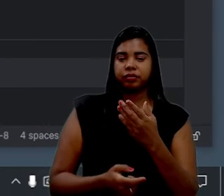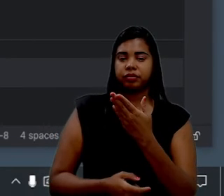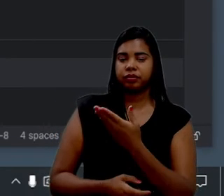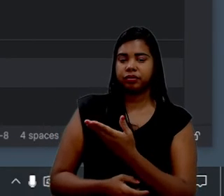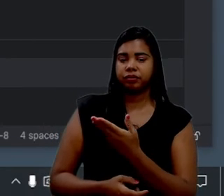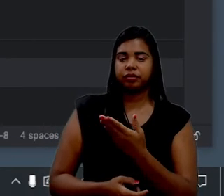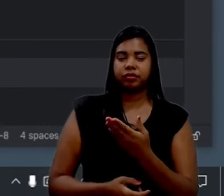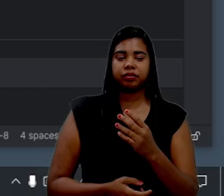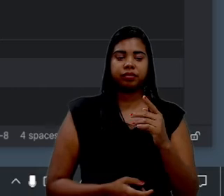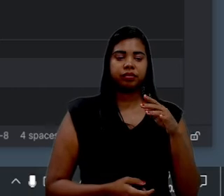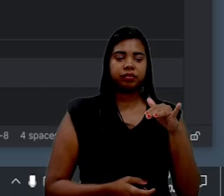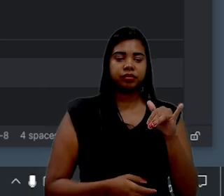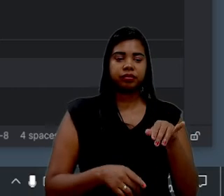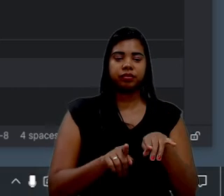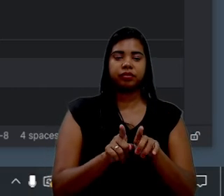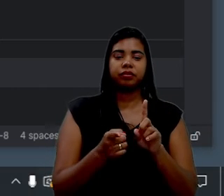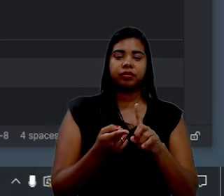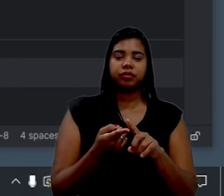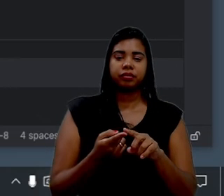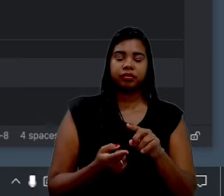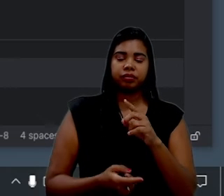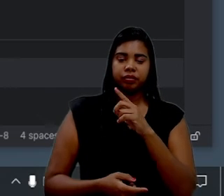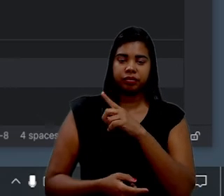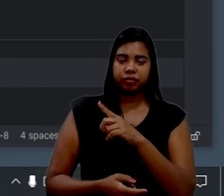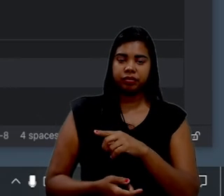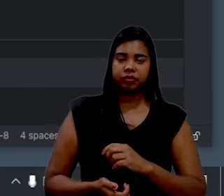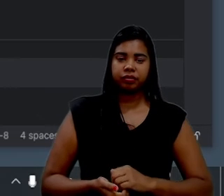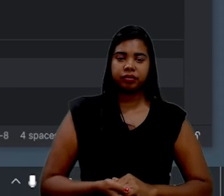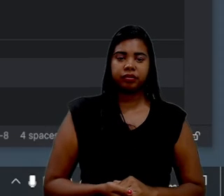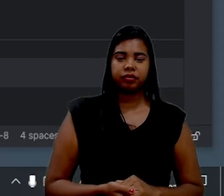forms.py, tá? Já está criado aqui, mas eu vou